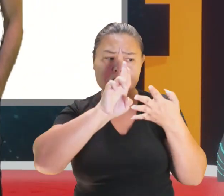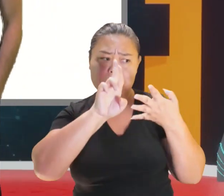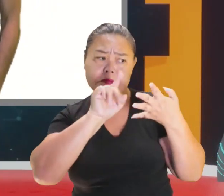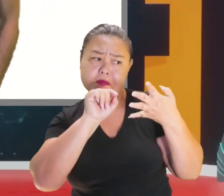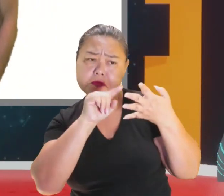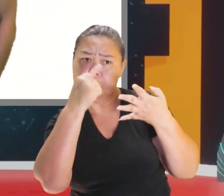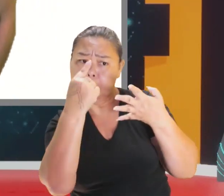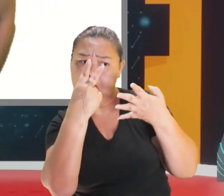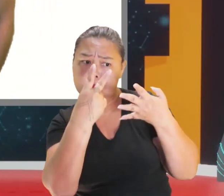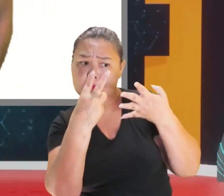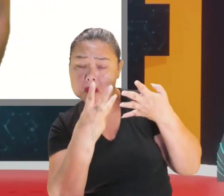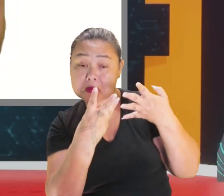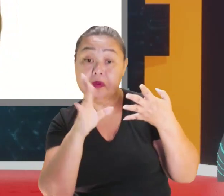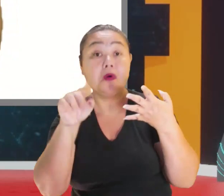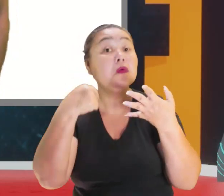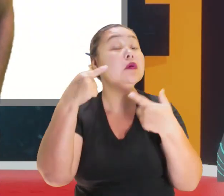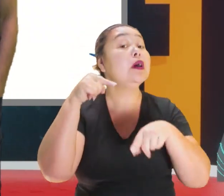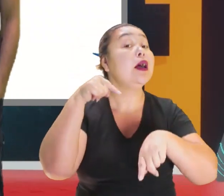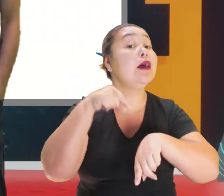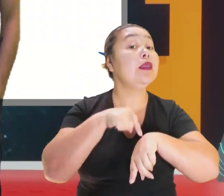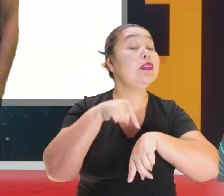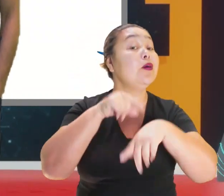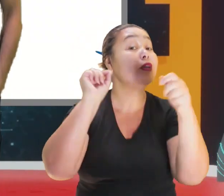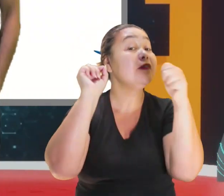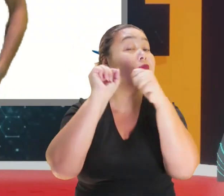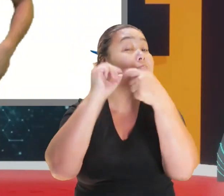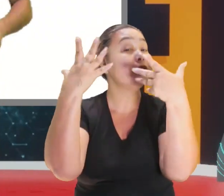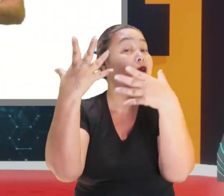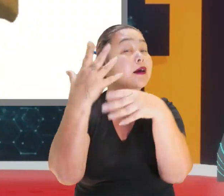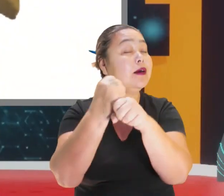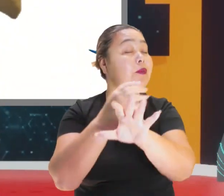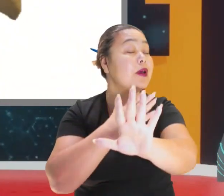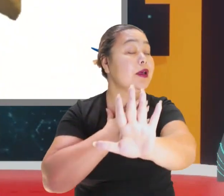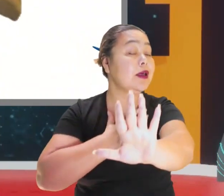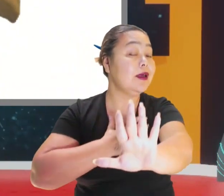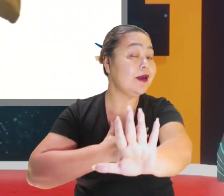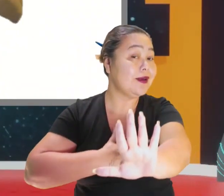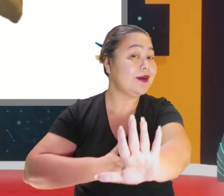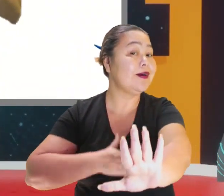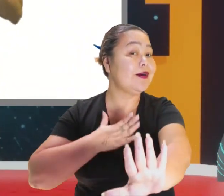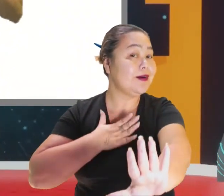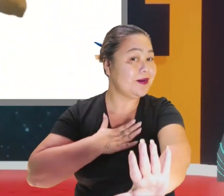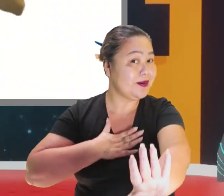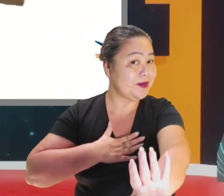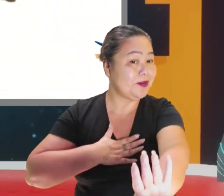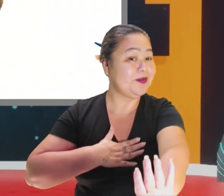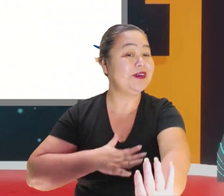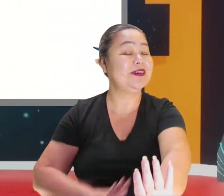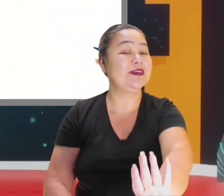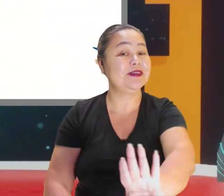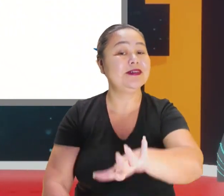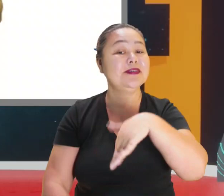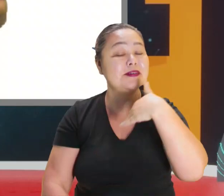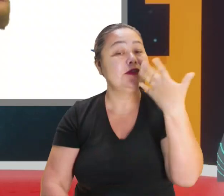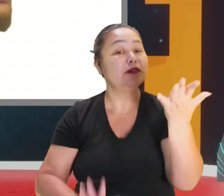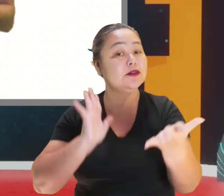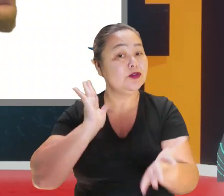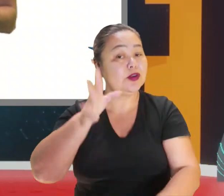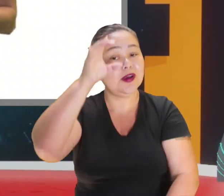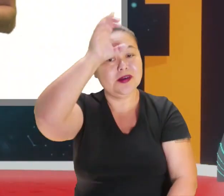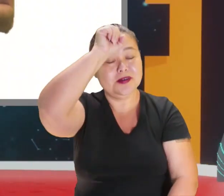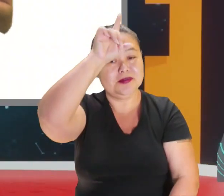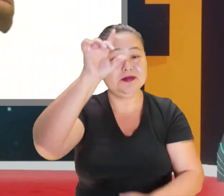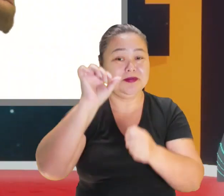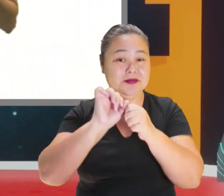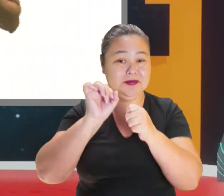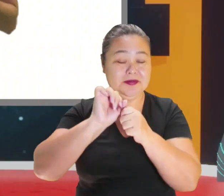um termo, 2, 3, mas na hora de fazer operações? Não, até porque é o seguinte, vocês já aprenderam a fazer